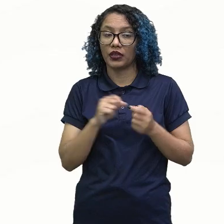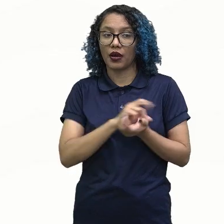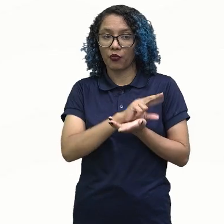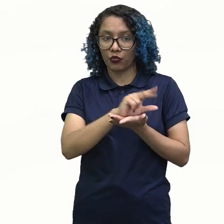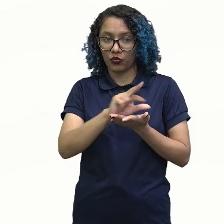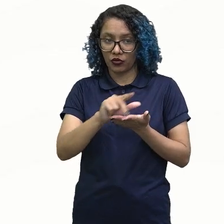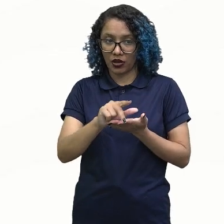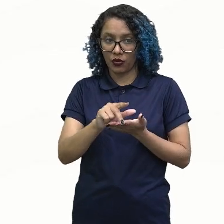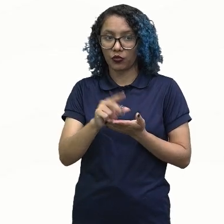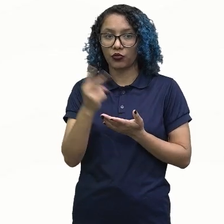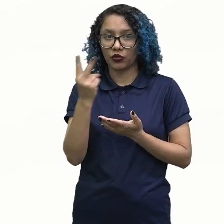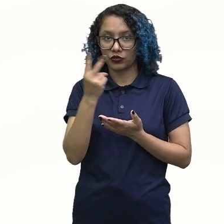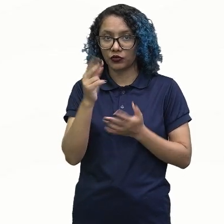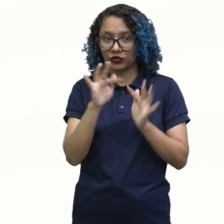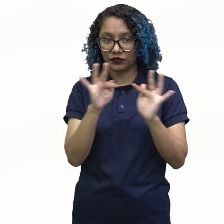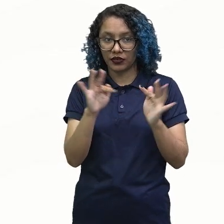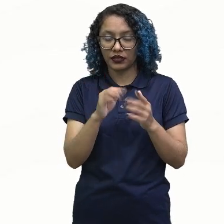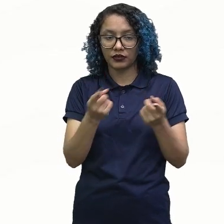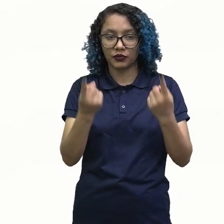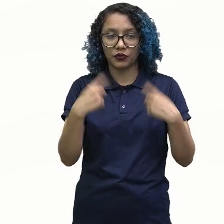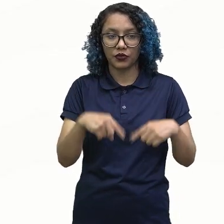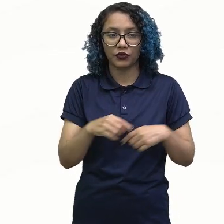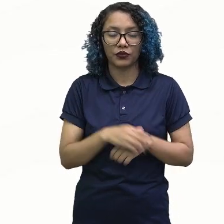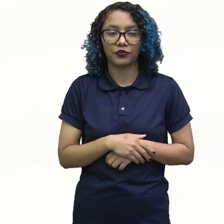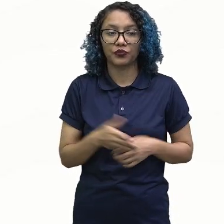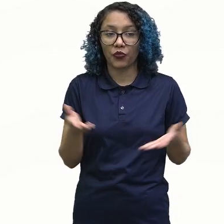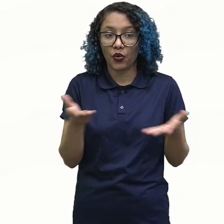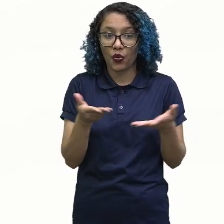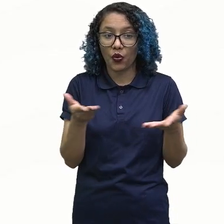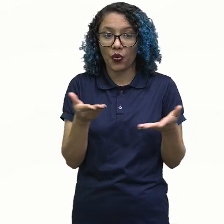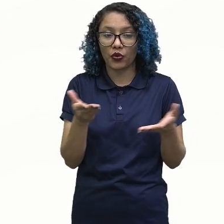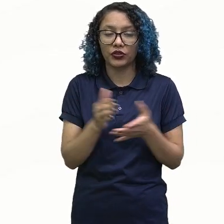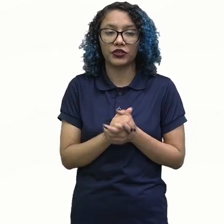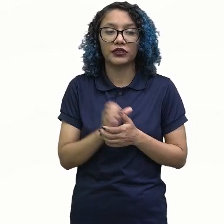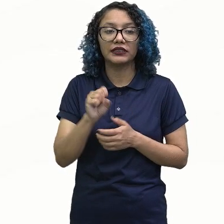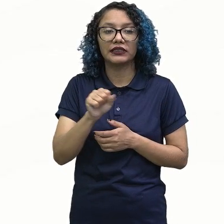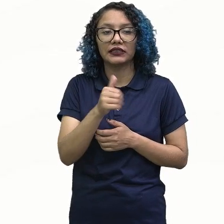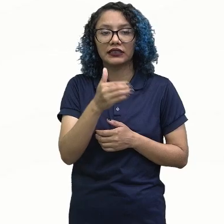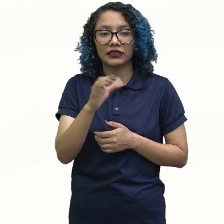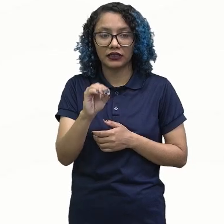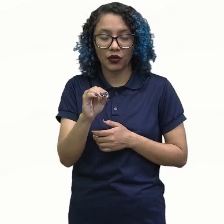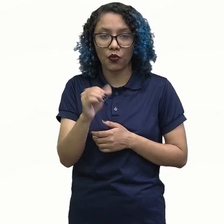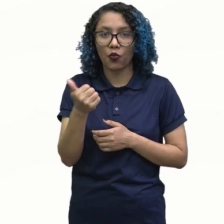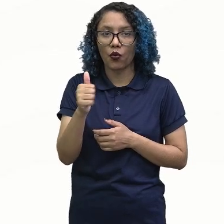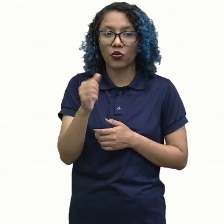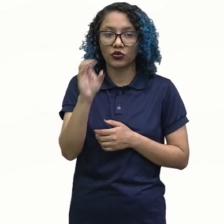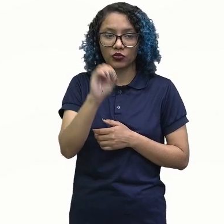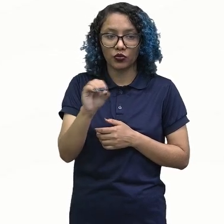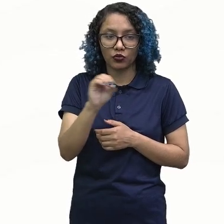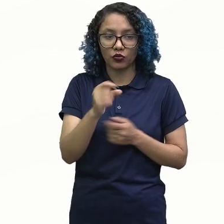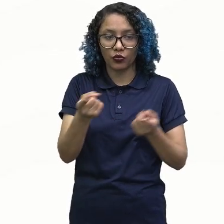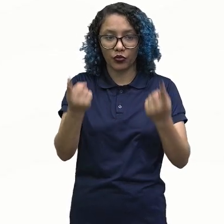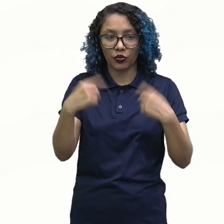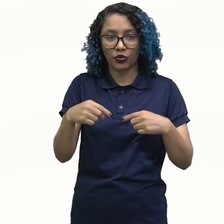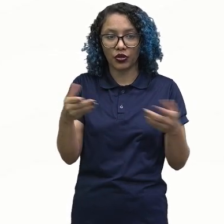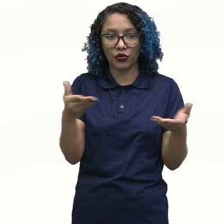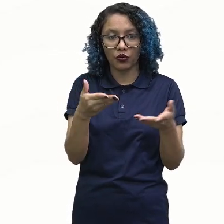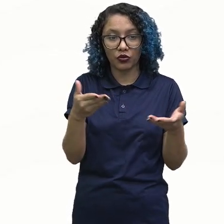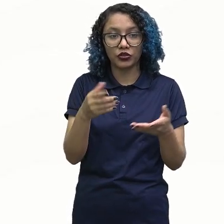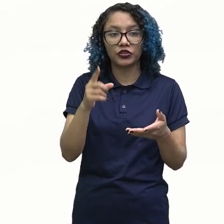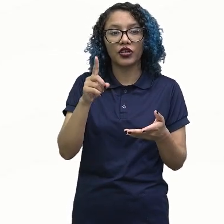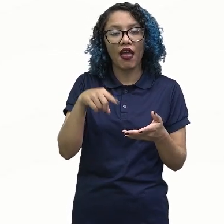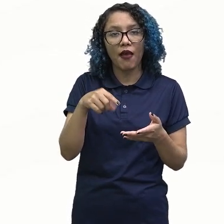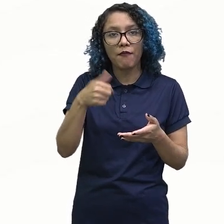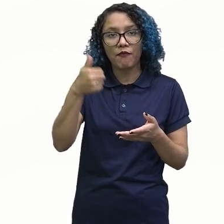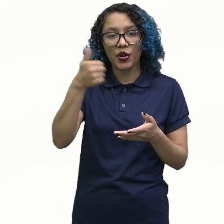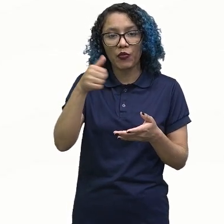certo? Hoje são 11 de outubro. Hoje é 1º de outubro, fica no singular,